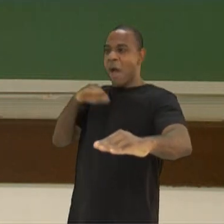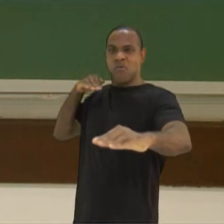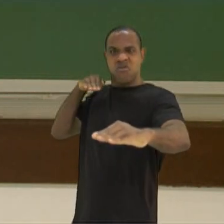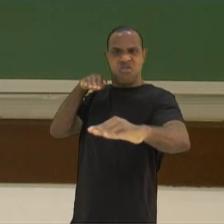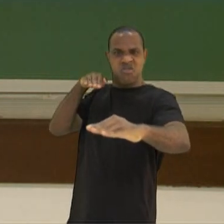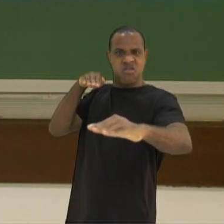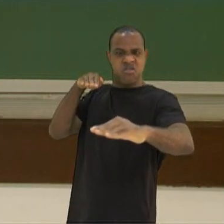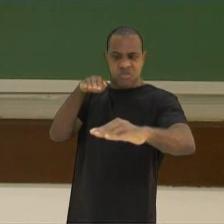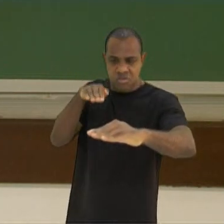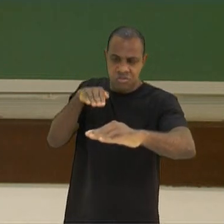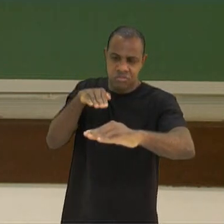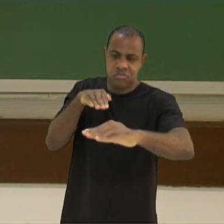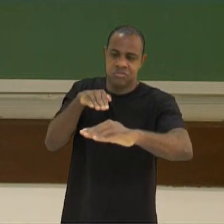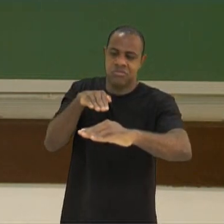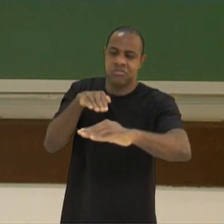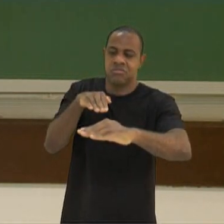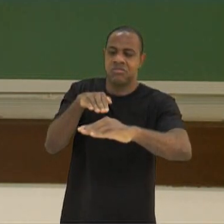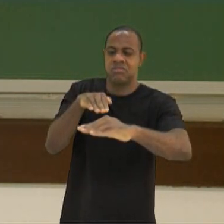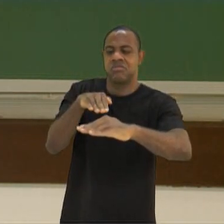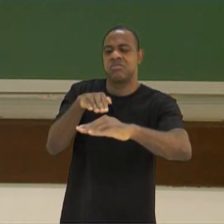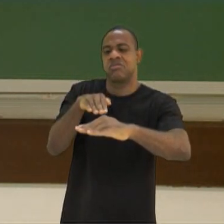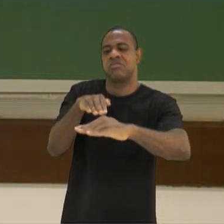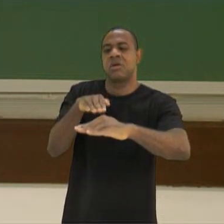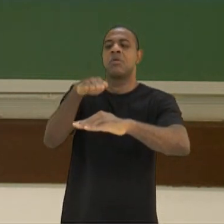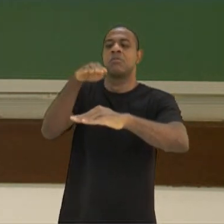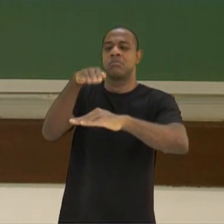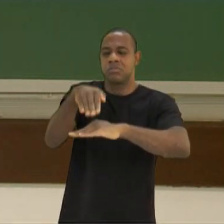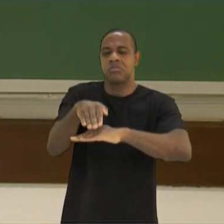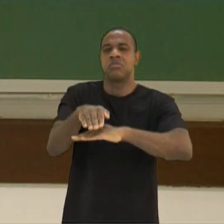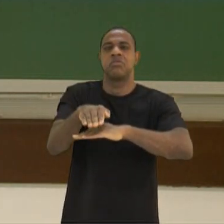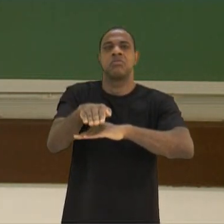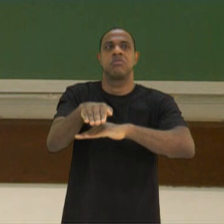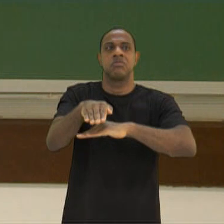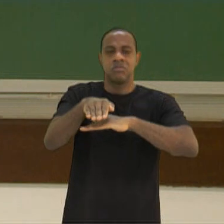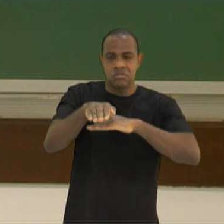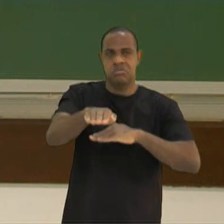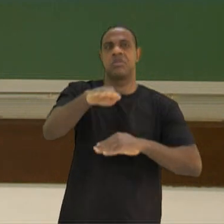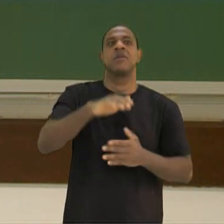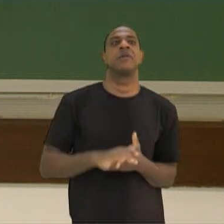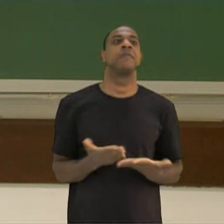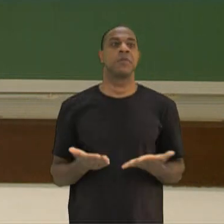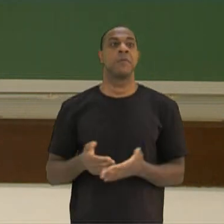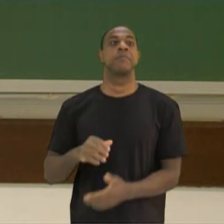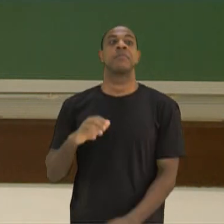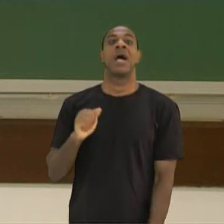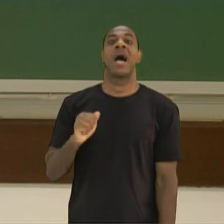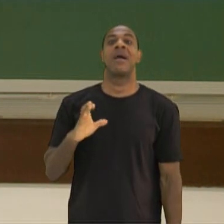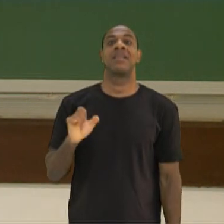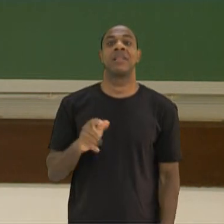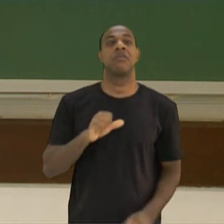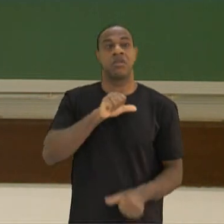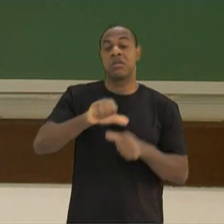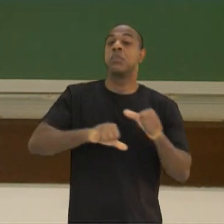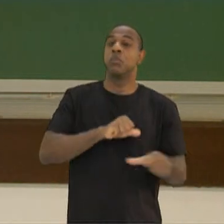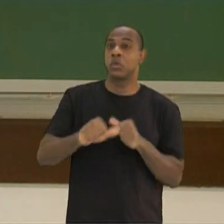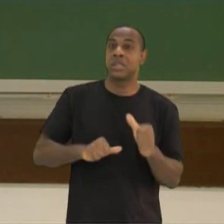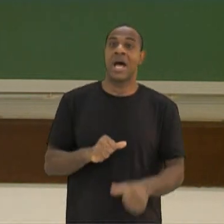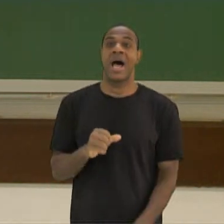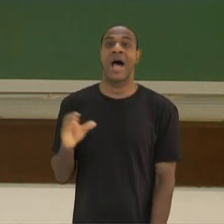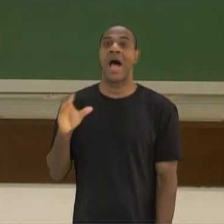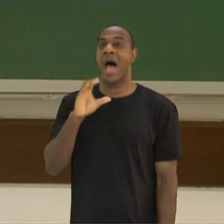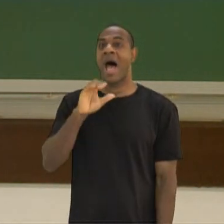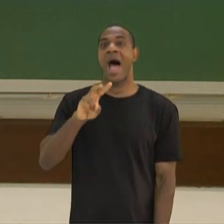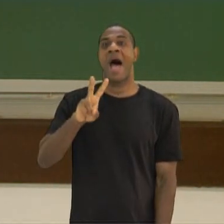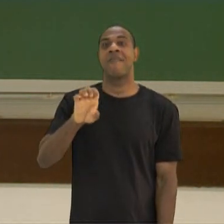vai diretamente alterar a velocidade dos móveis, dos corpos, tá? E